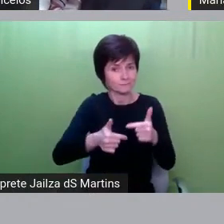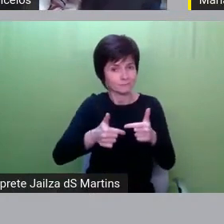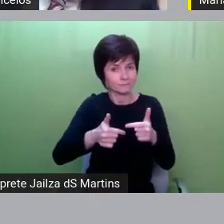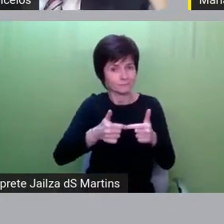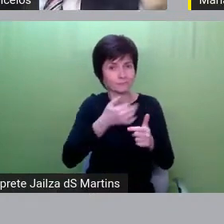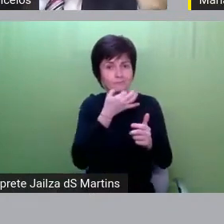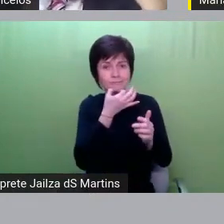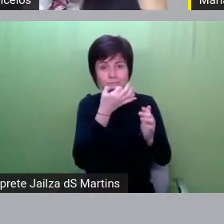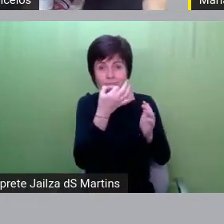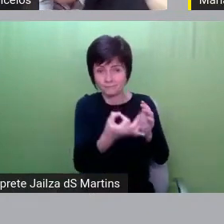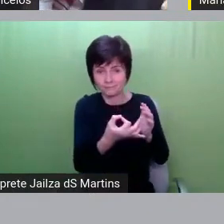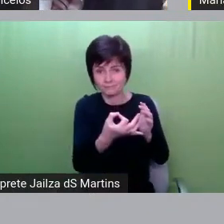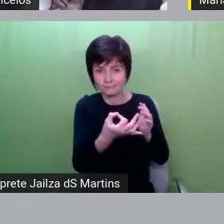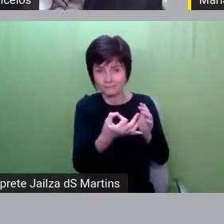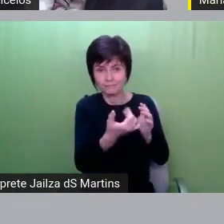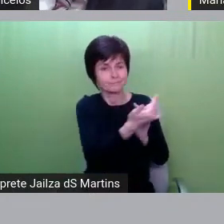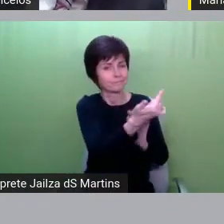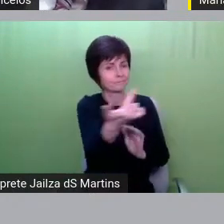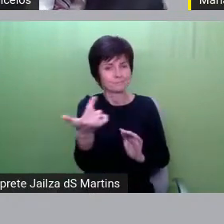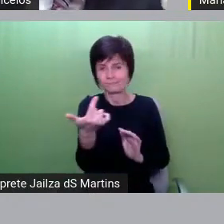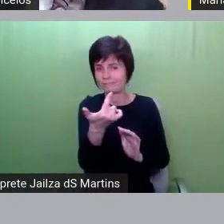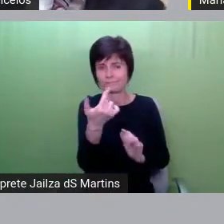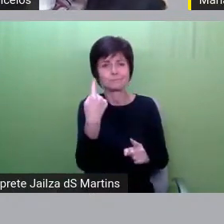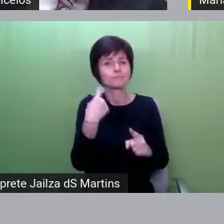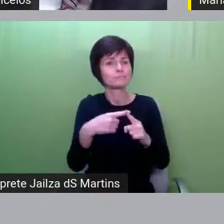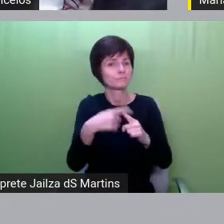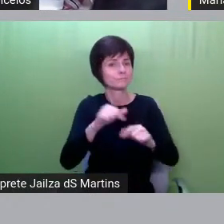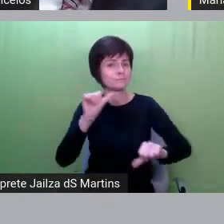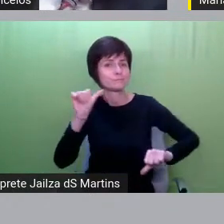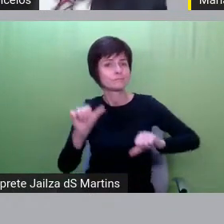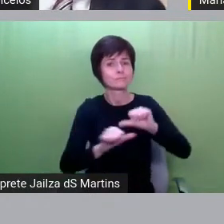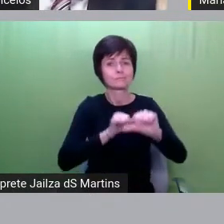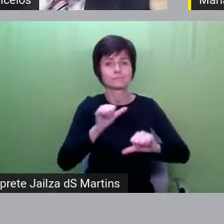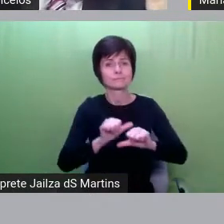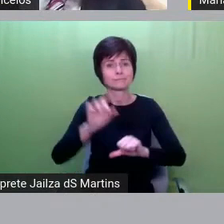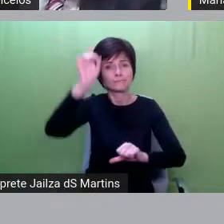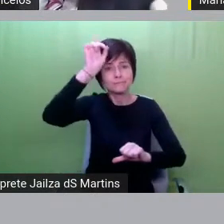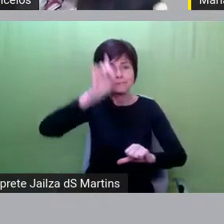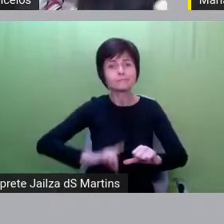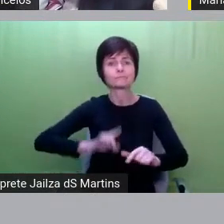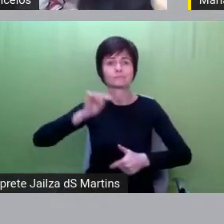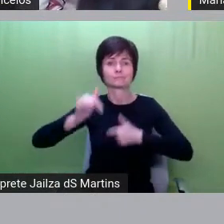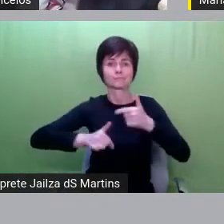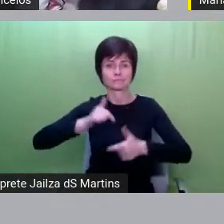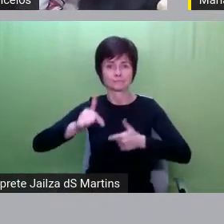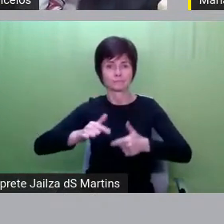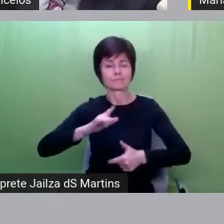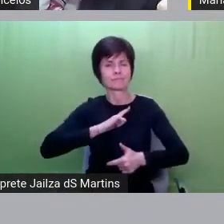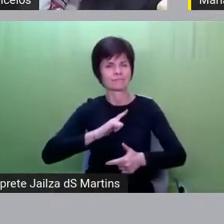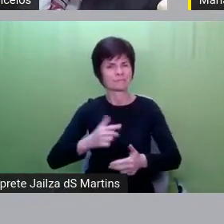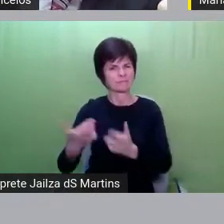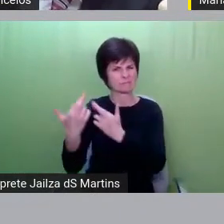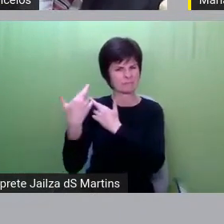argumento insustentável do que os direitos dos trabalhadores são responsáveis